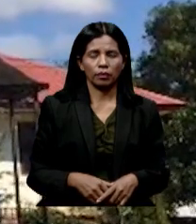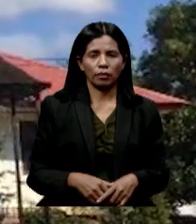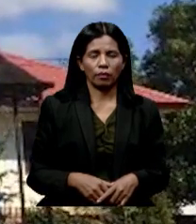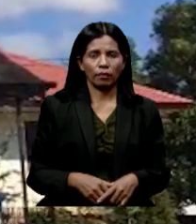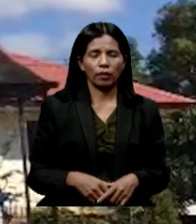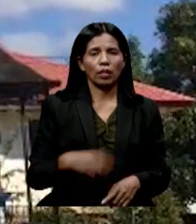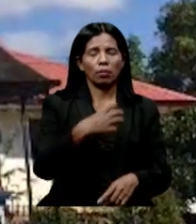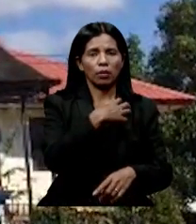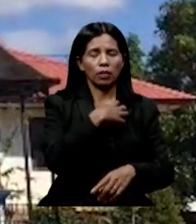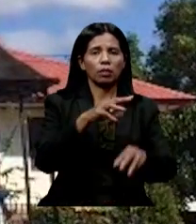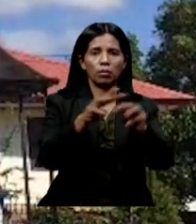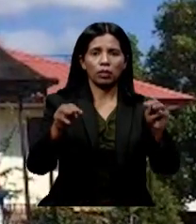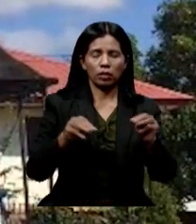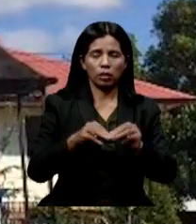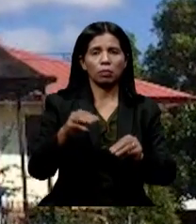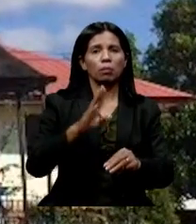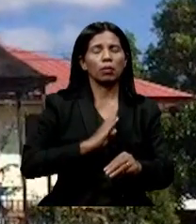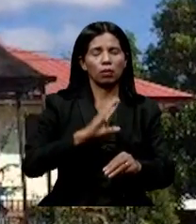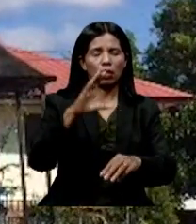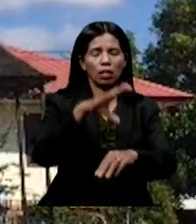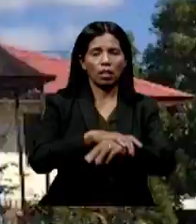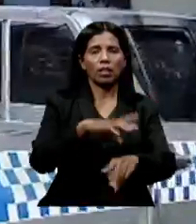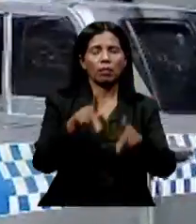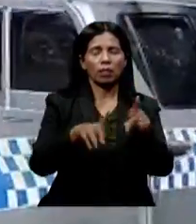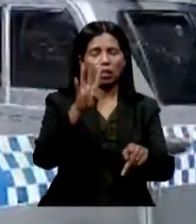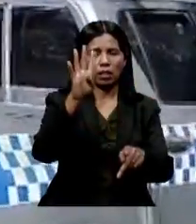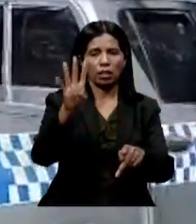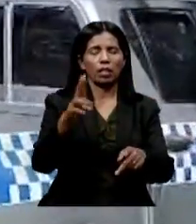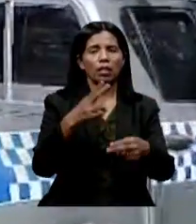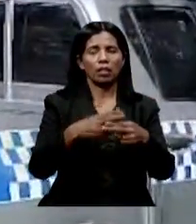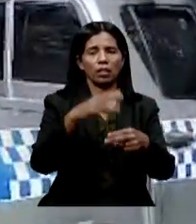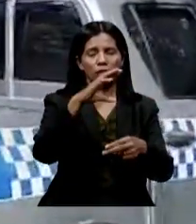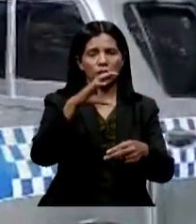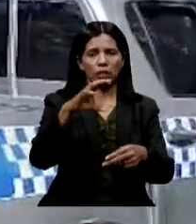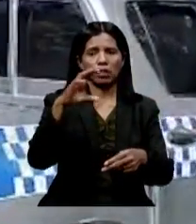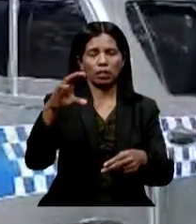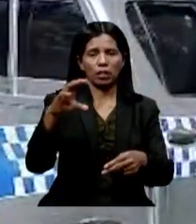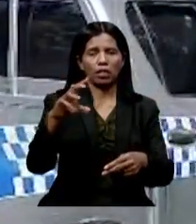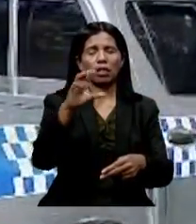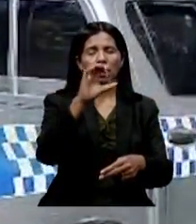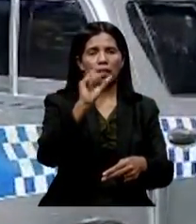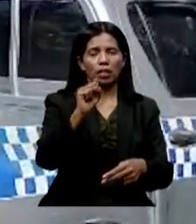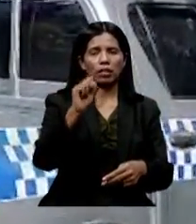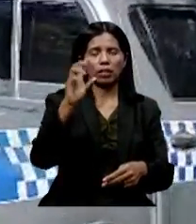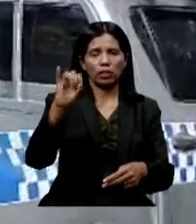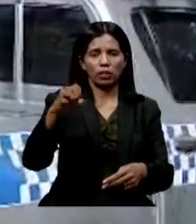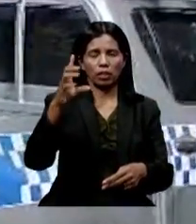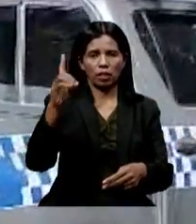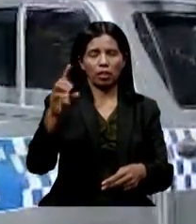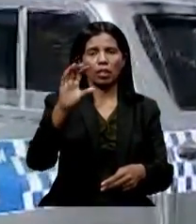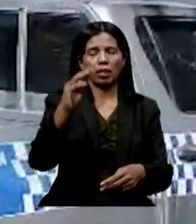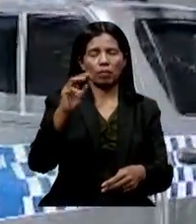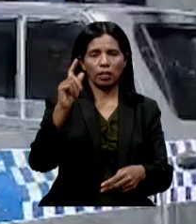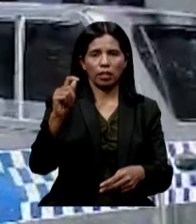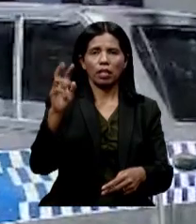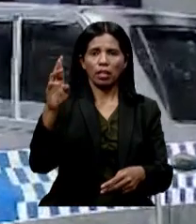Comando Penetele Município Bacau captura no suspeito na Enhat, o inicial CCC, SJR, MDZG, no